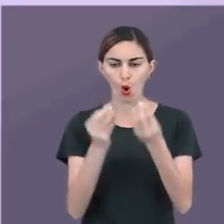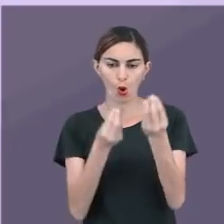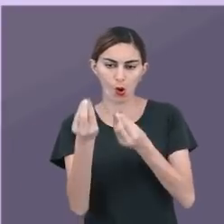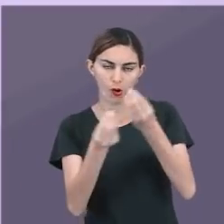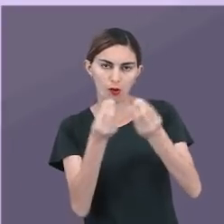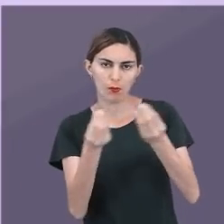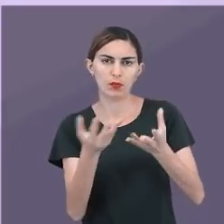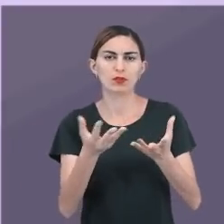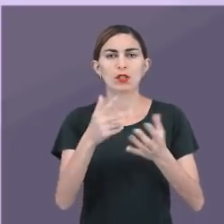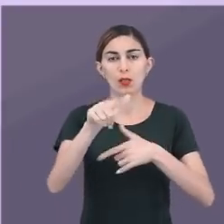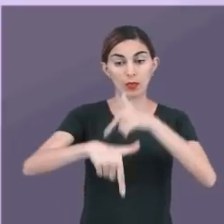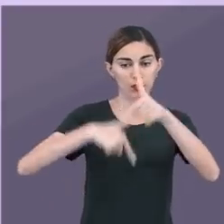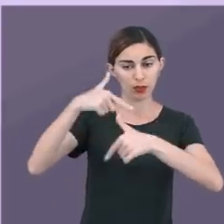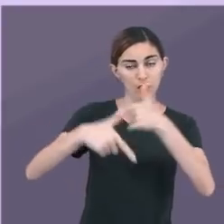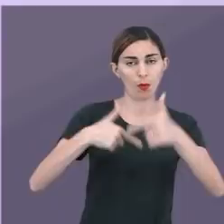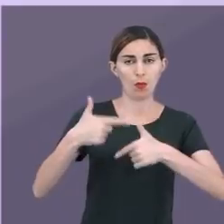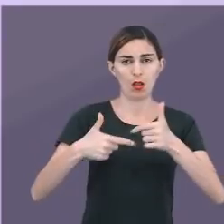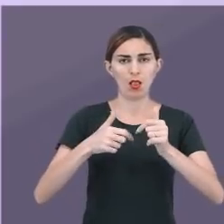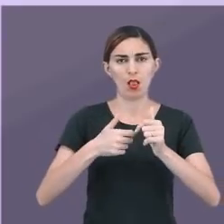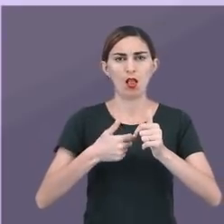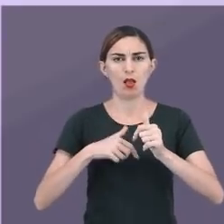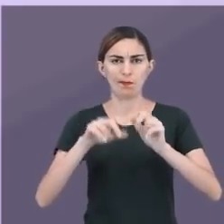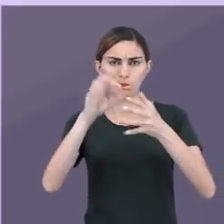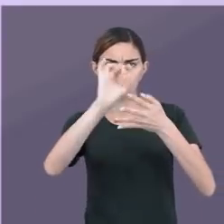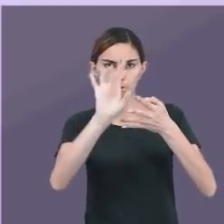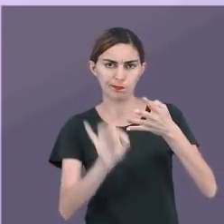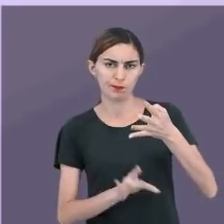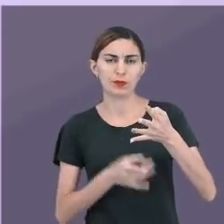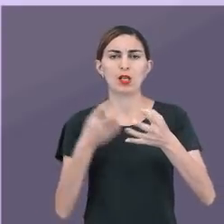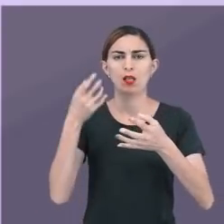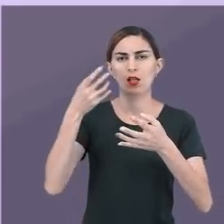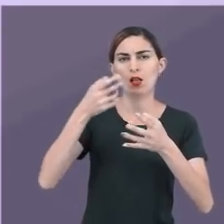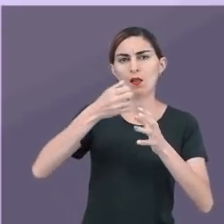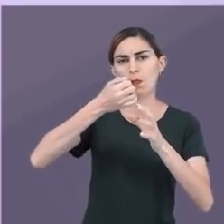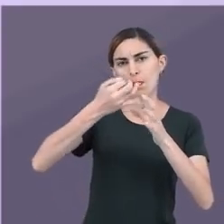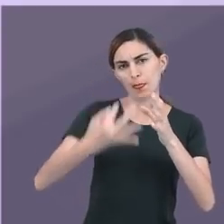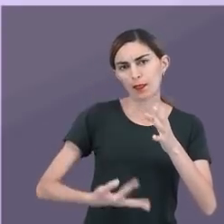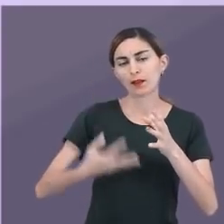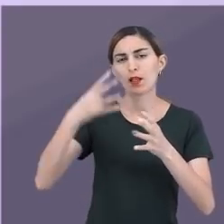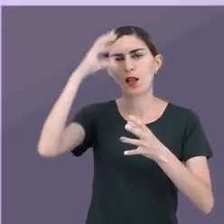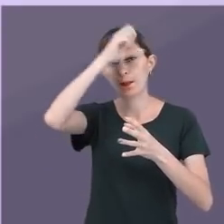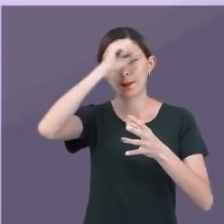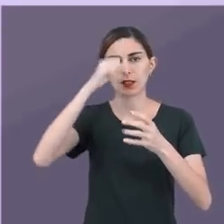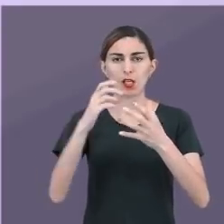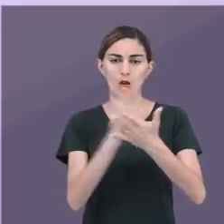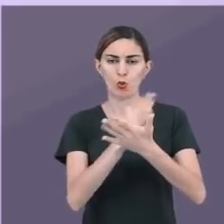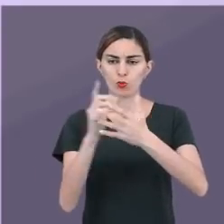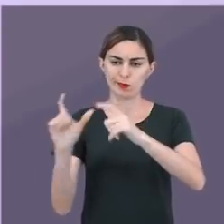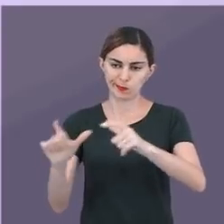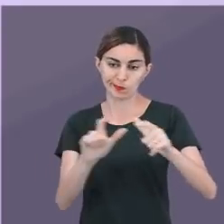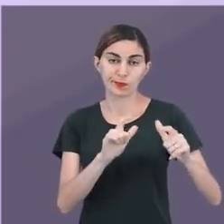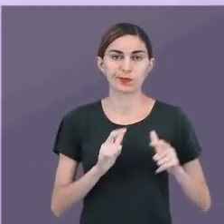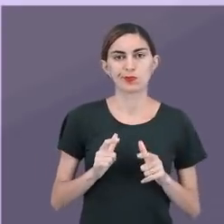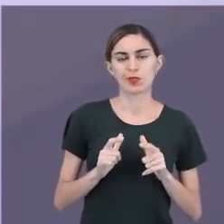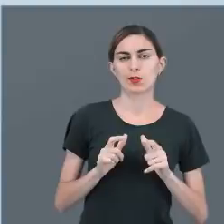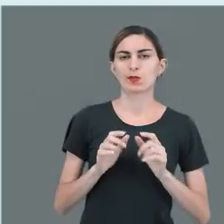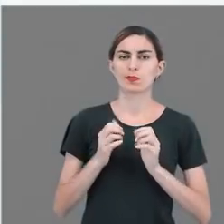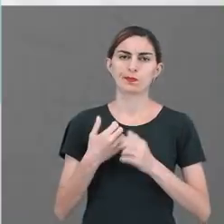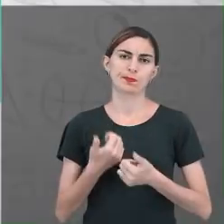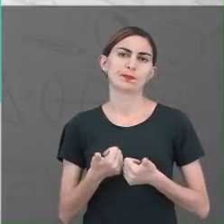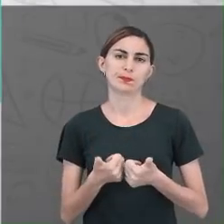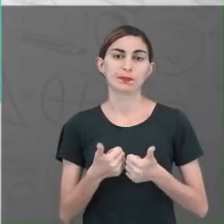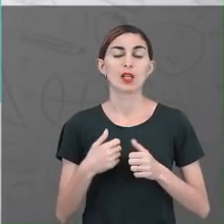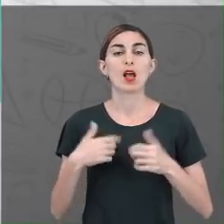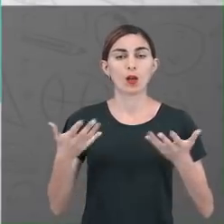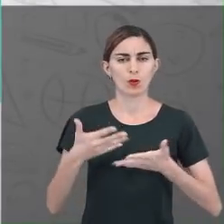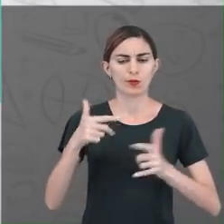de trabalhar com vocês um pouco dos princípios que a gente aprendeu da Gestalt aplicados a alguns ambientes que eu separei com muito carinho para vocês. A gente